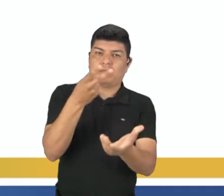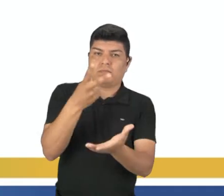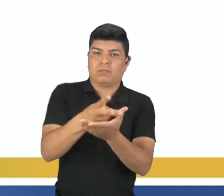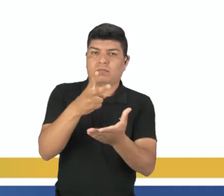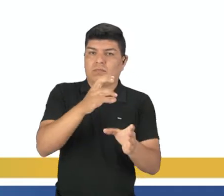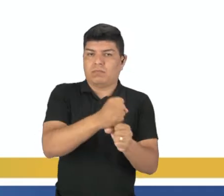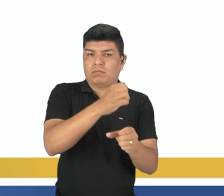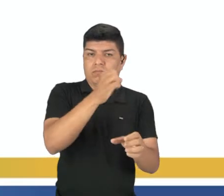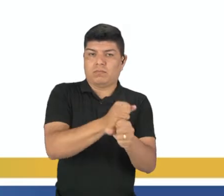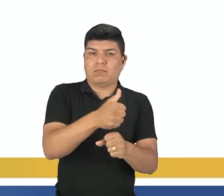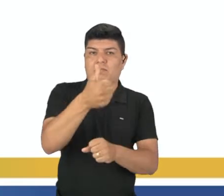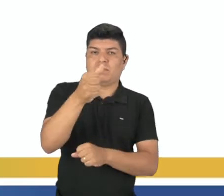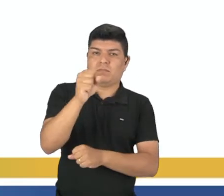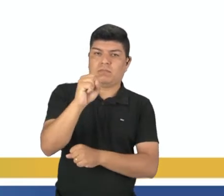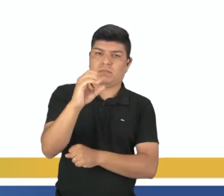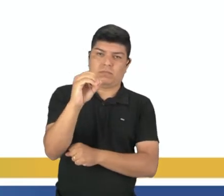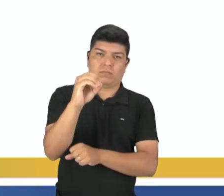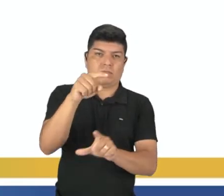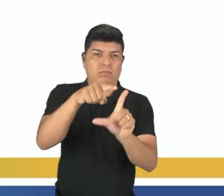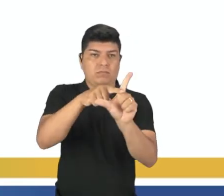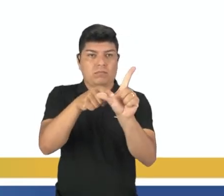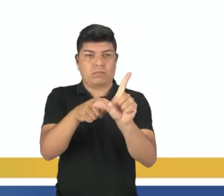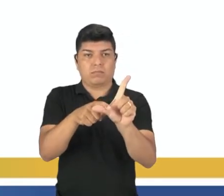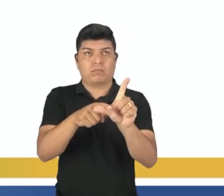somar 180 graus.